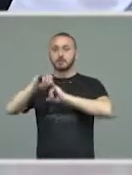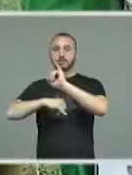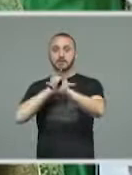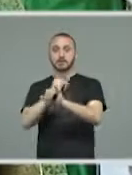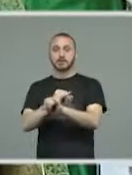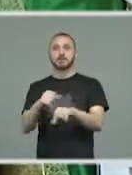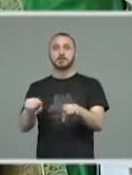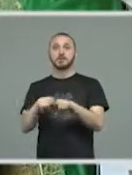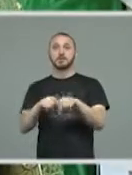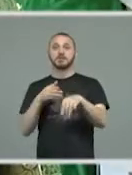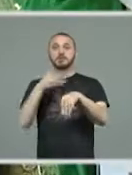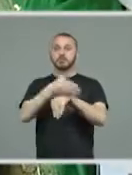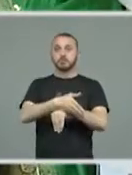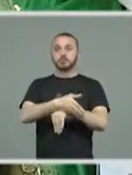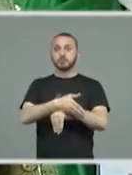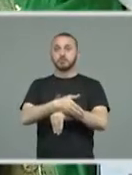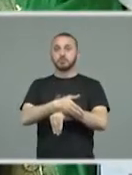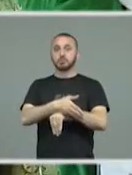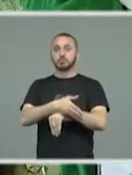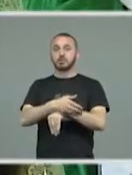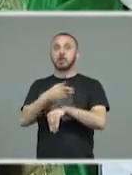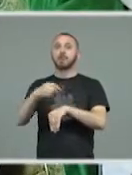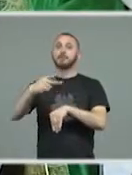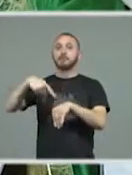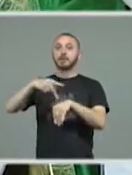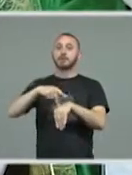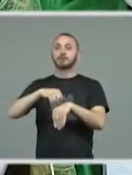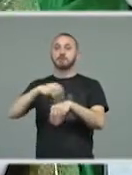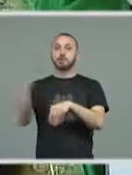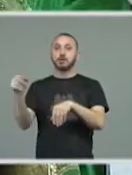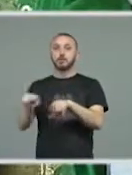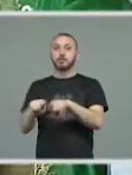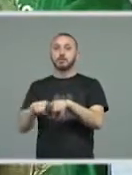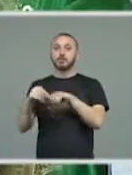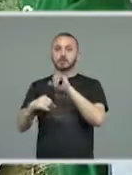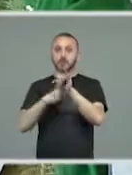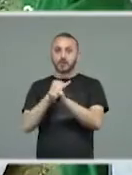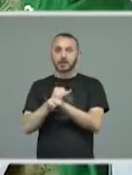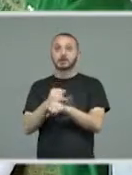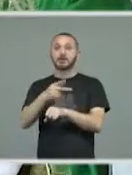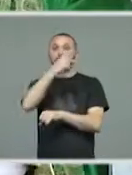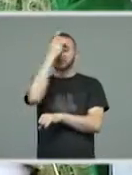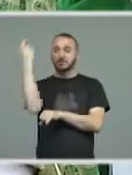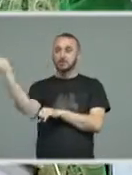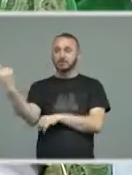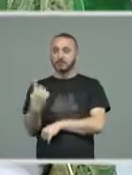que acessaram do exterior acompanhando pela internet, os que passaram, os que estão.